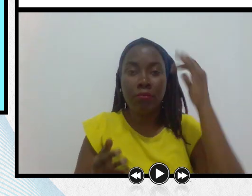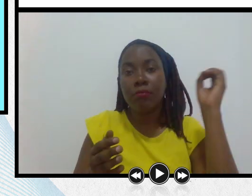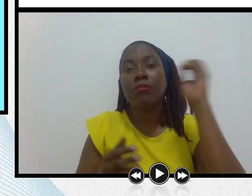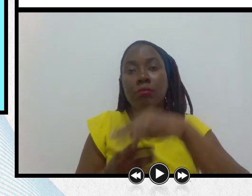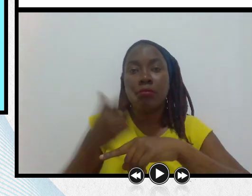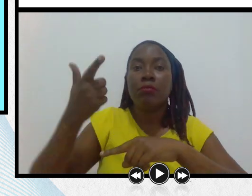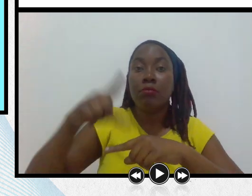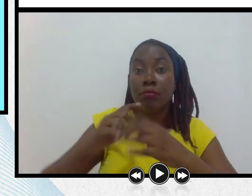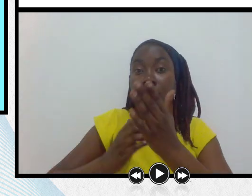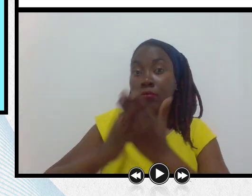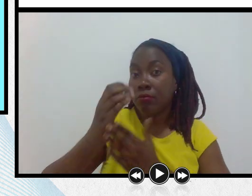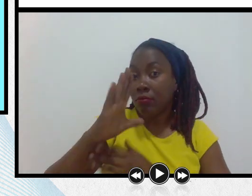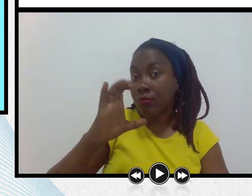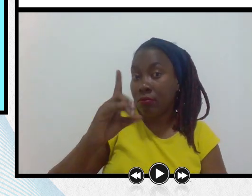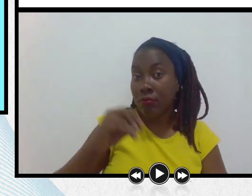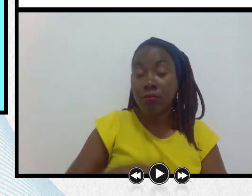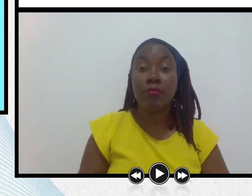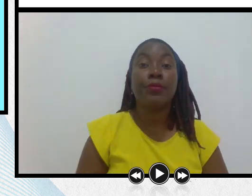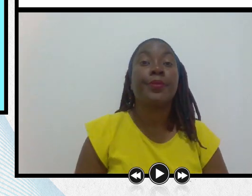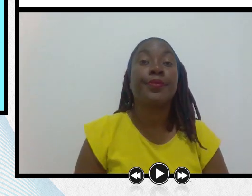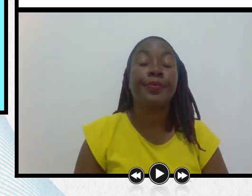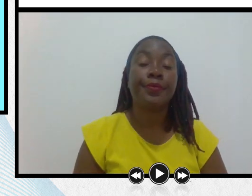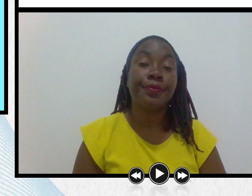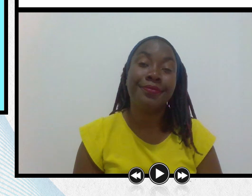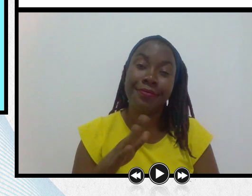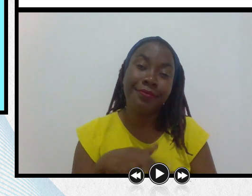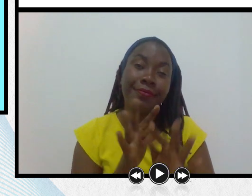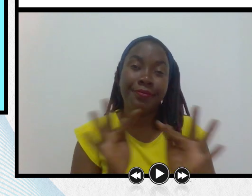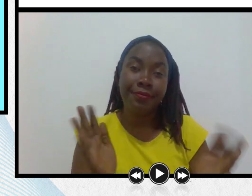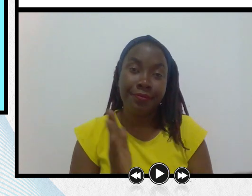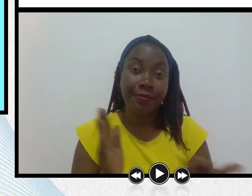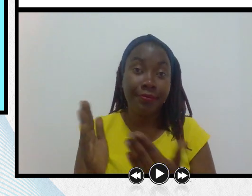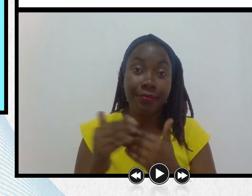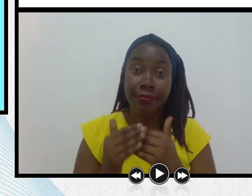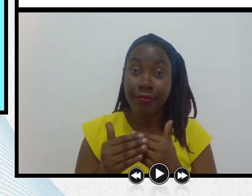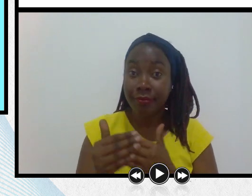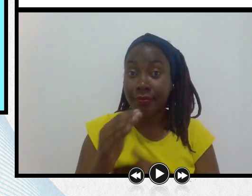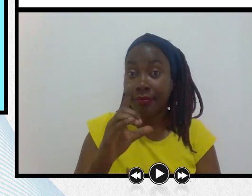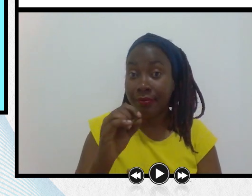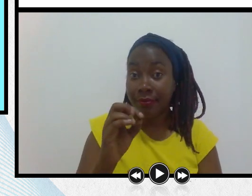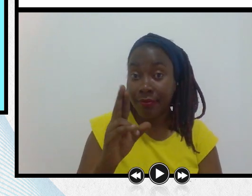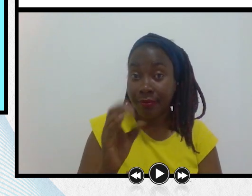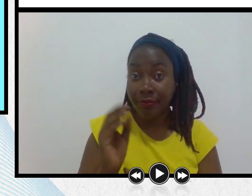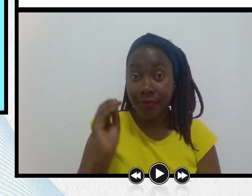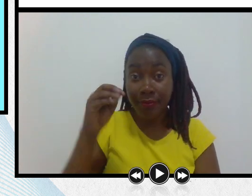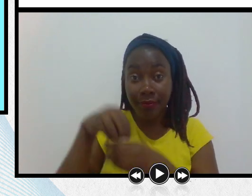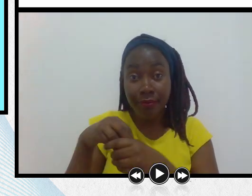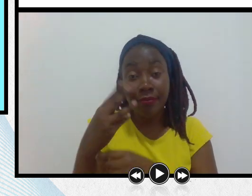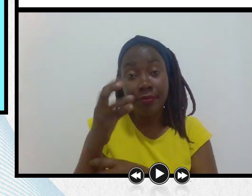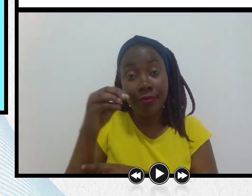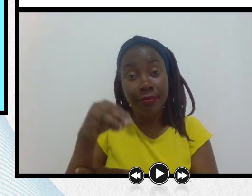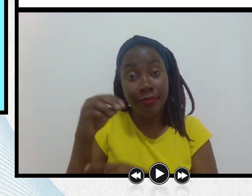cloro novamente logo no começo da manhã. Tá? Então, esse é o formato mais simplificado. E a partir do momento que o cloro foi adicionado, 30